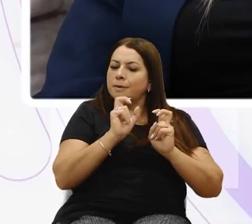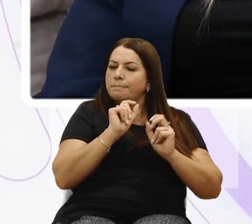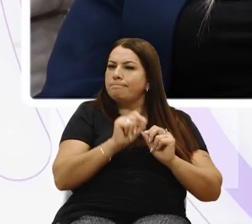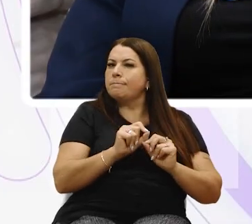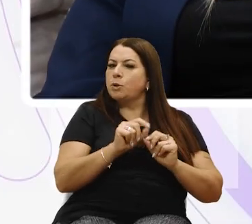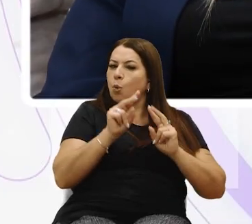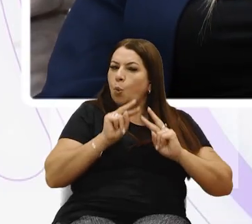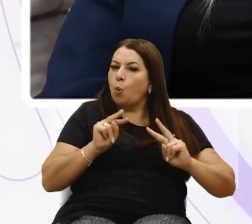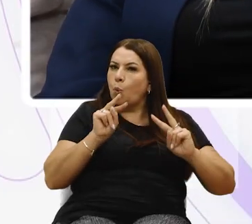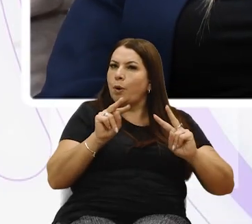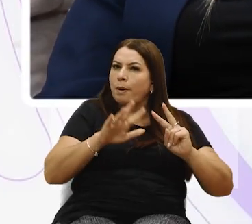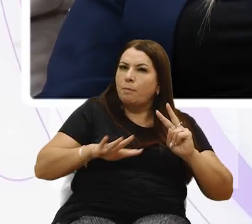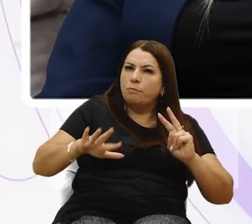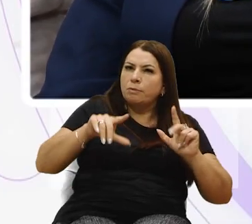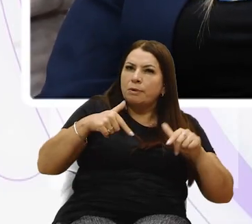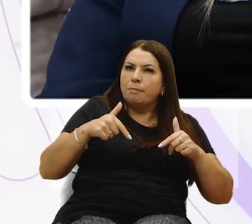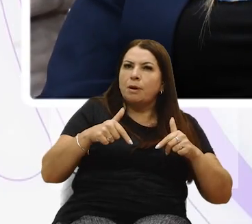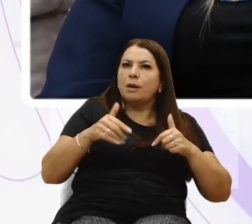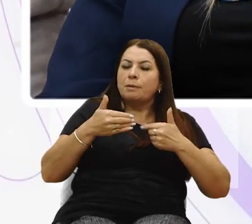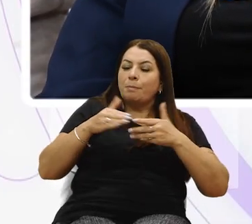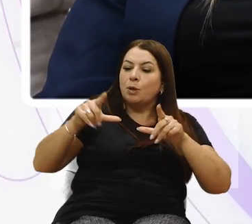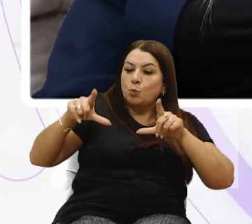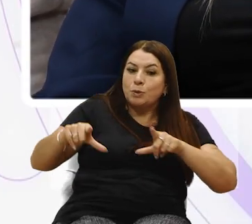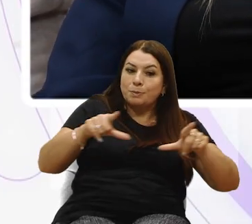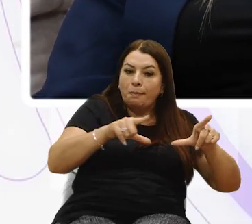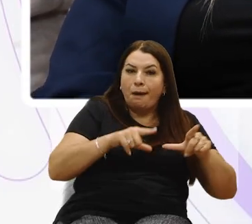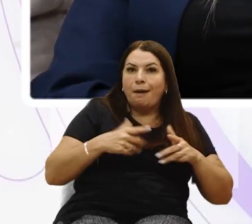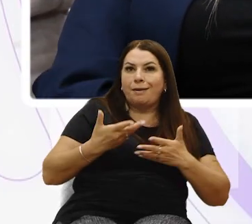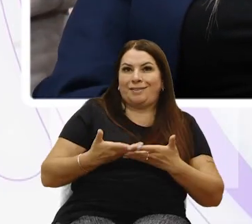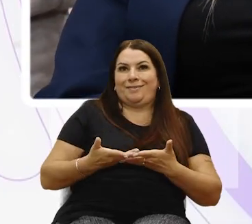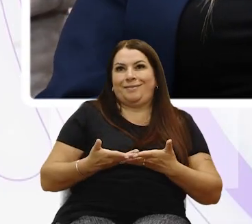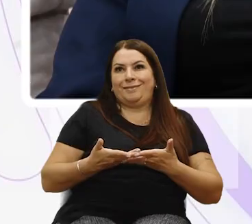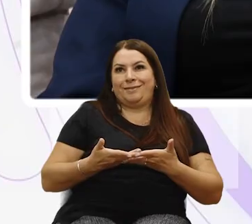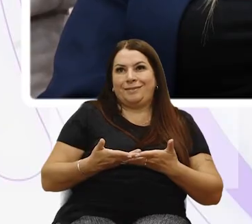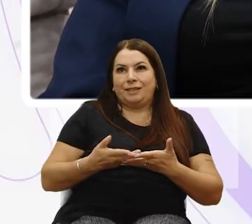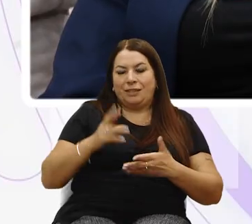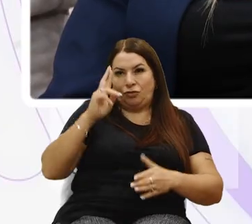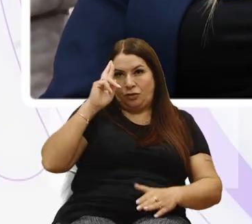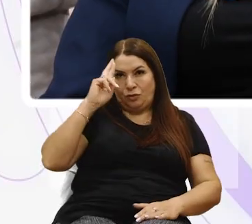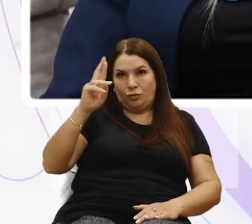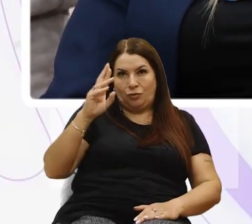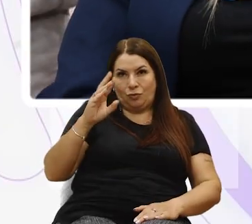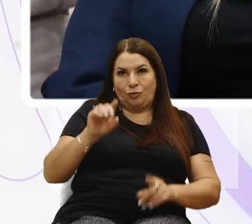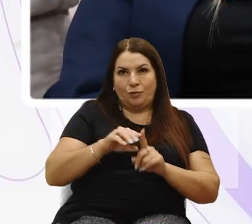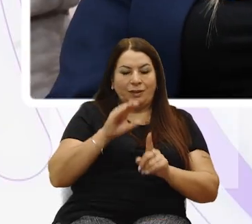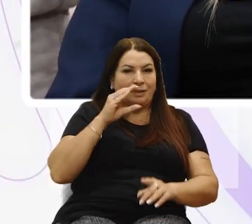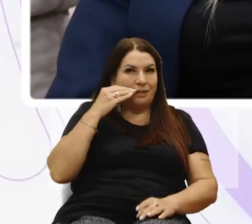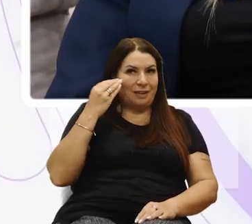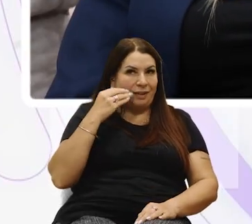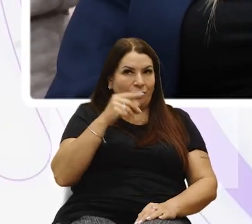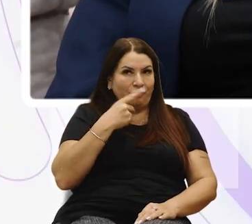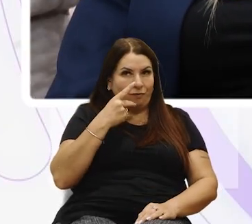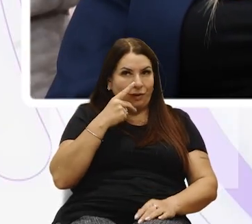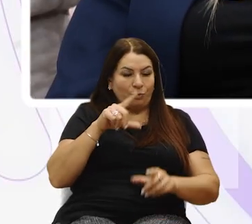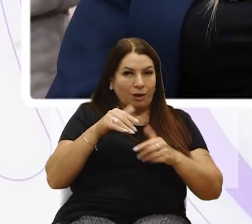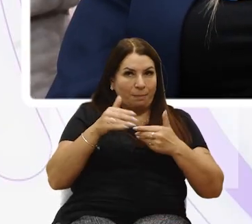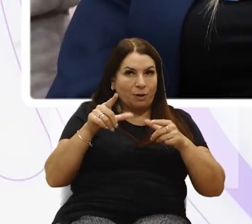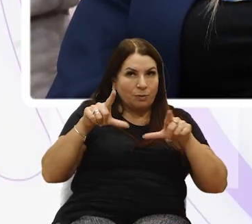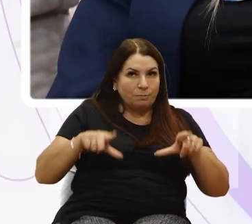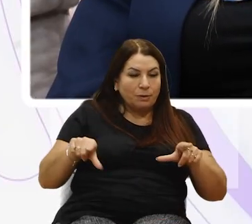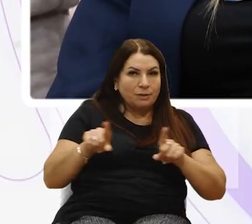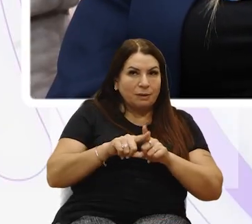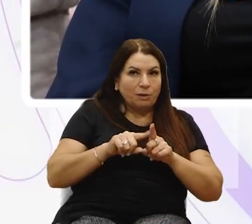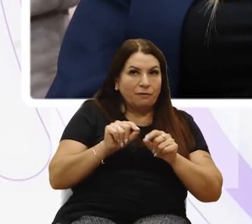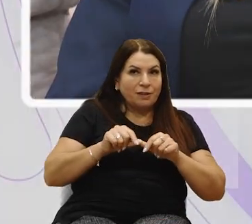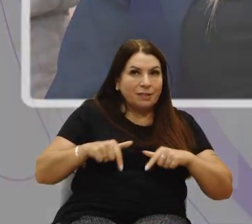identificando, olhando para o seu ambiente, abrindo um espaço. A nossa diretora Carol comentou esse abrir o espaço, mas também